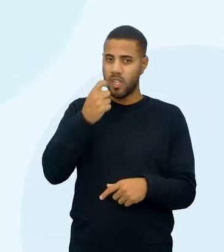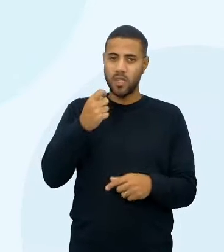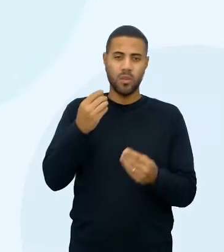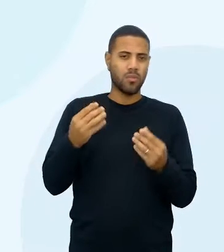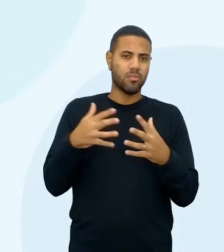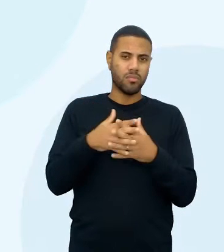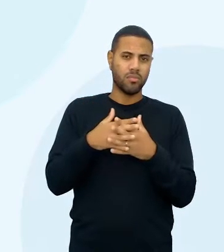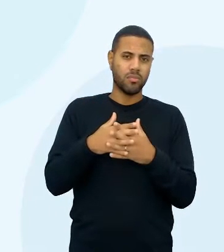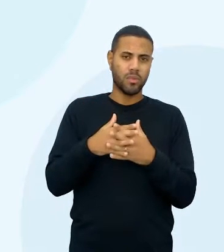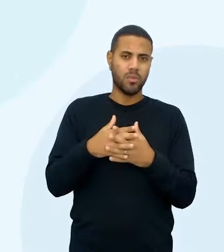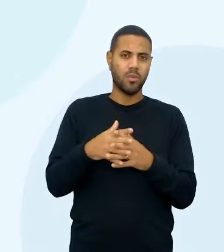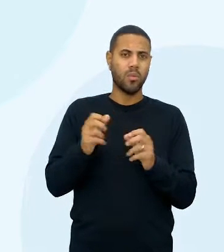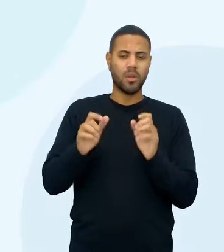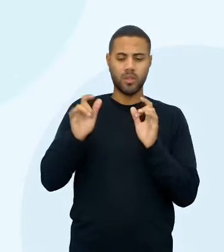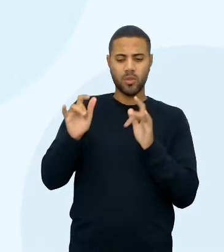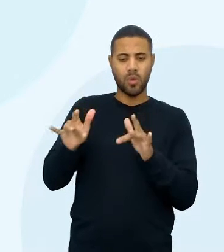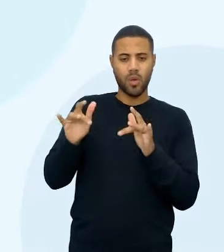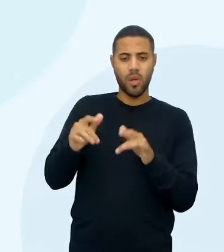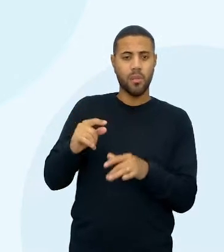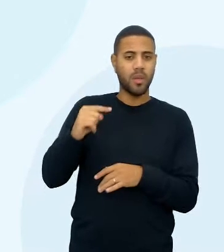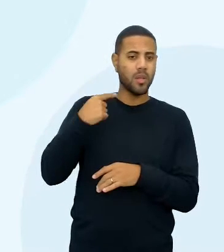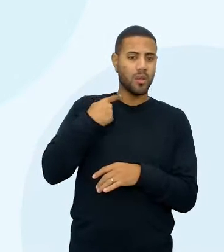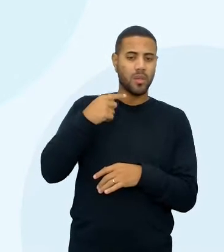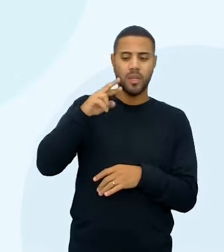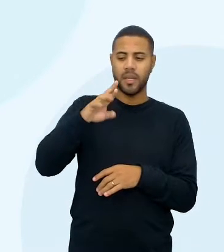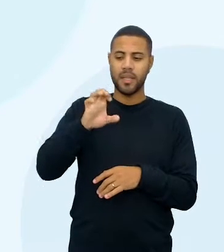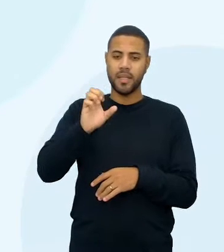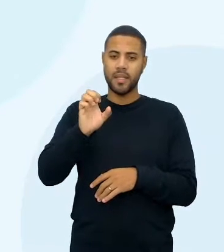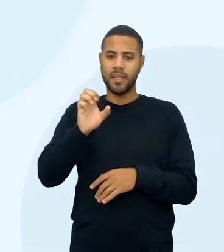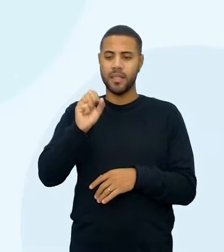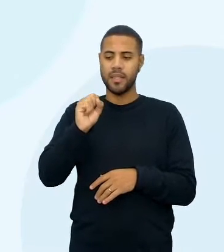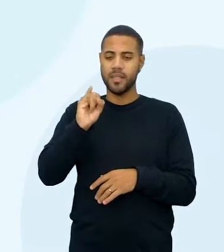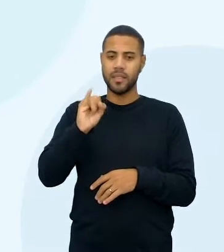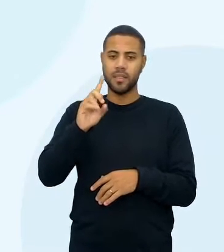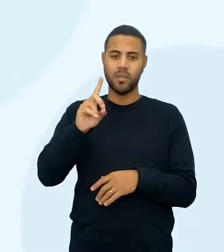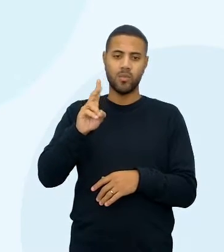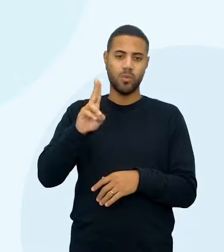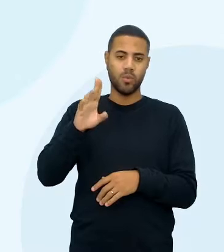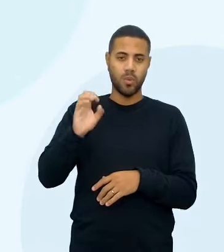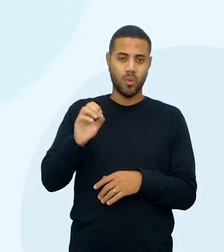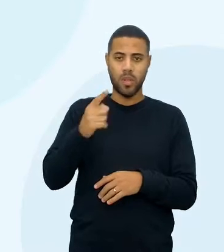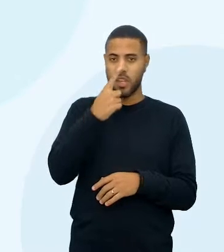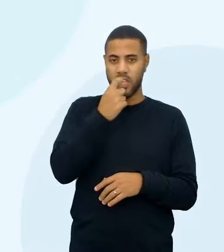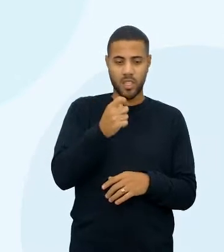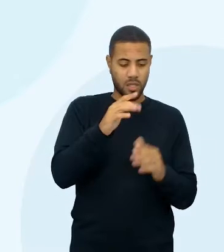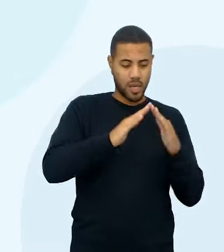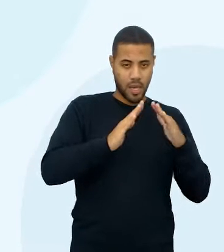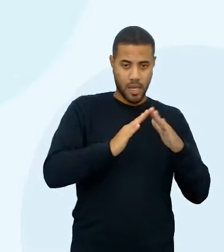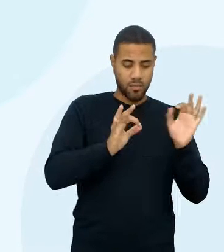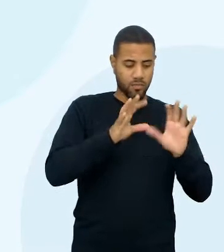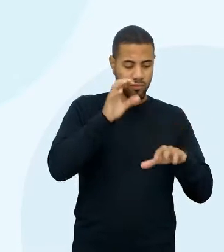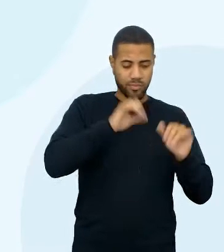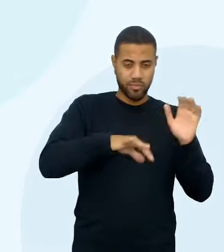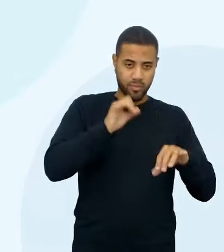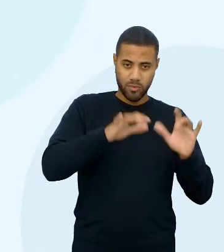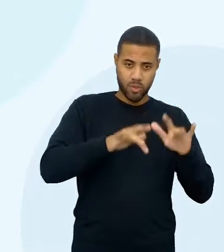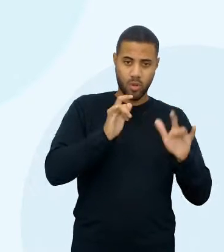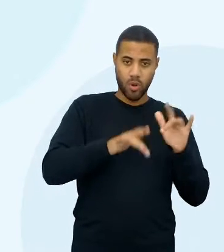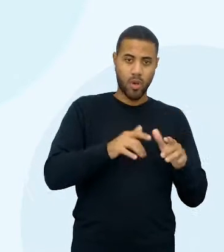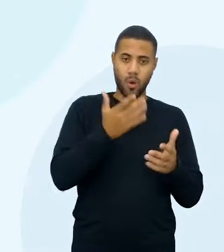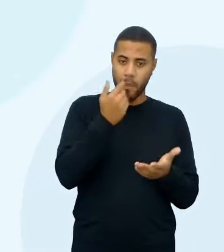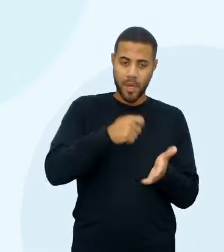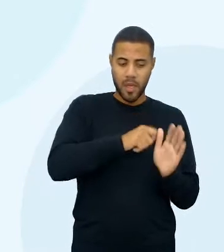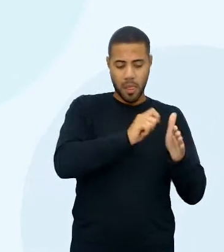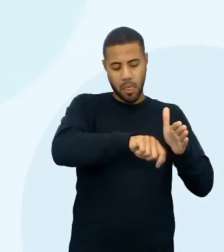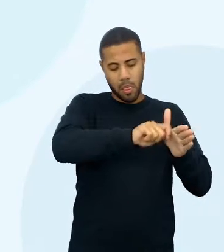O que é resíduo, o que é rejeito, né? Nós vimos assim que o lixo doméstico, esses lixos que a gente produz no nosso